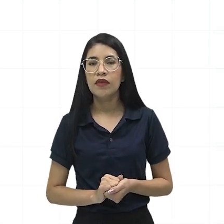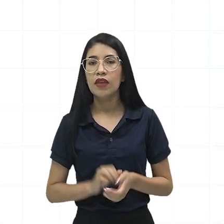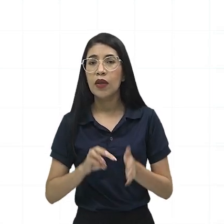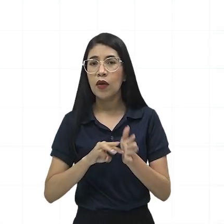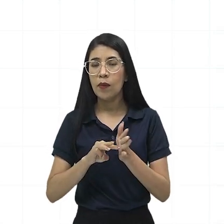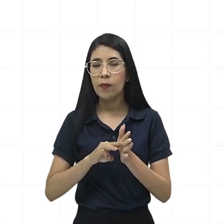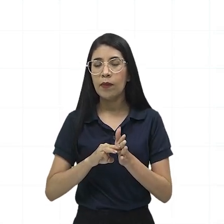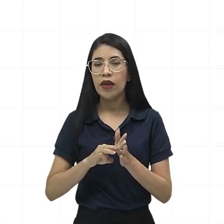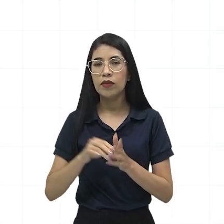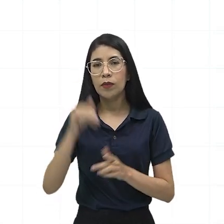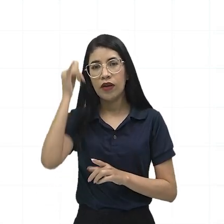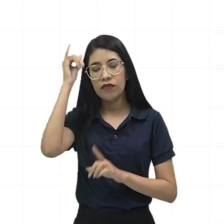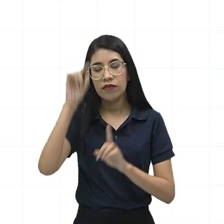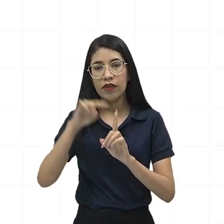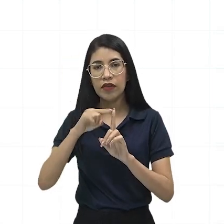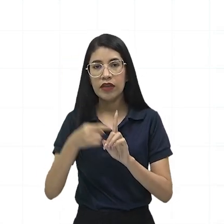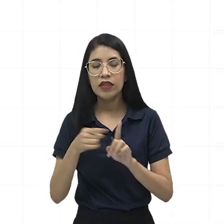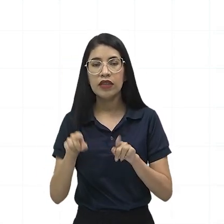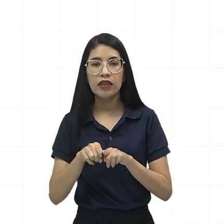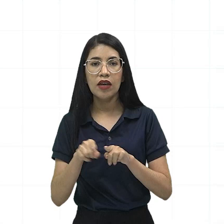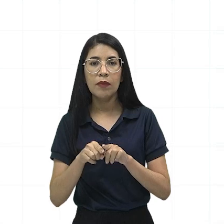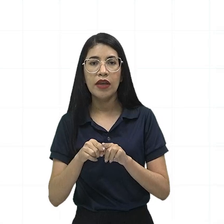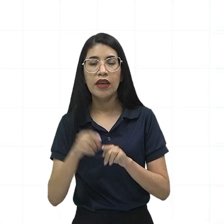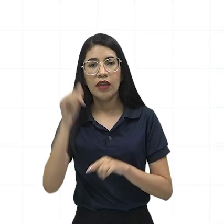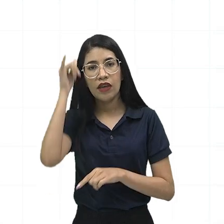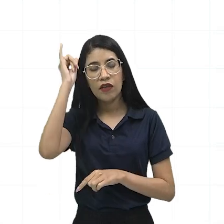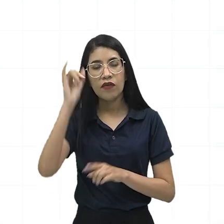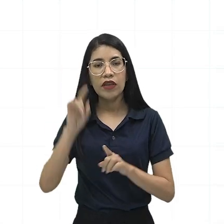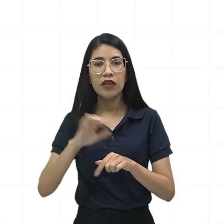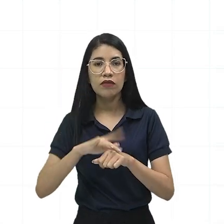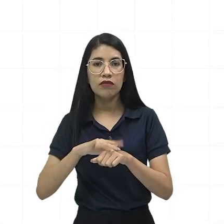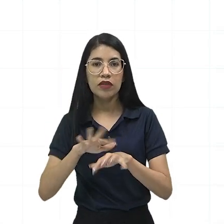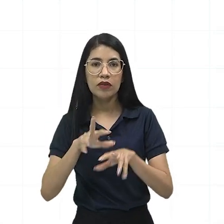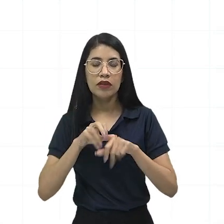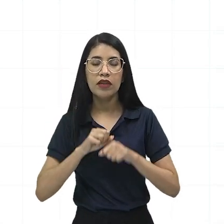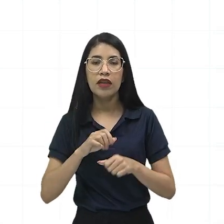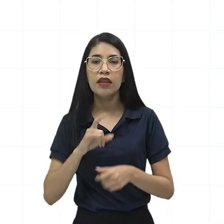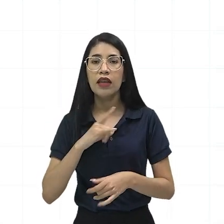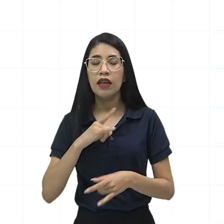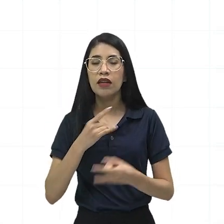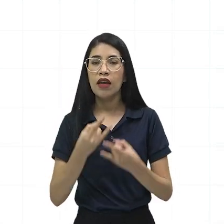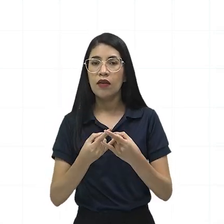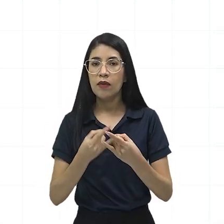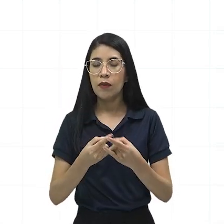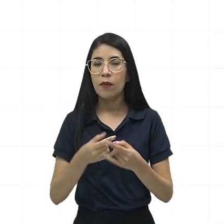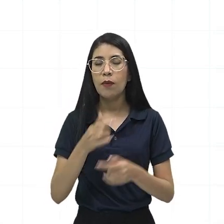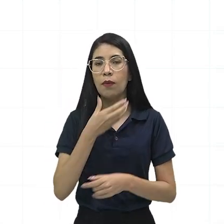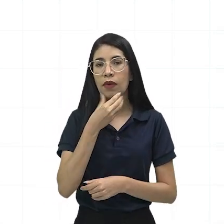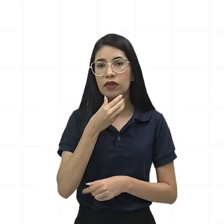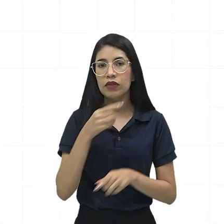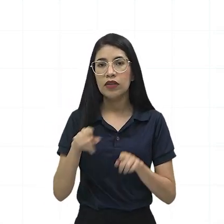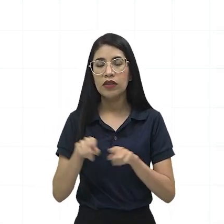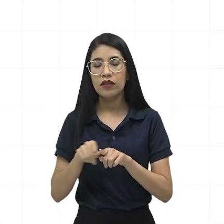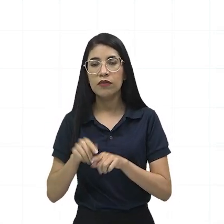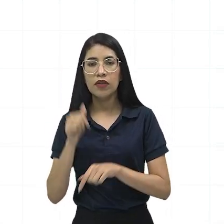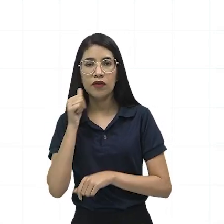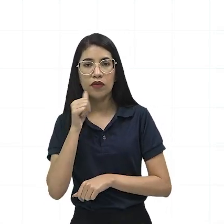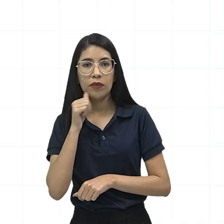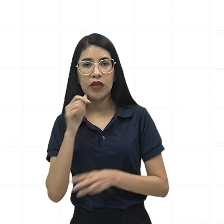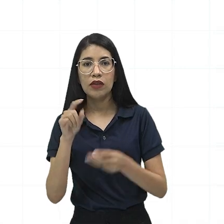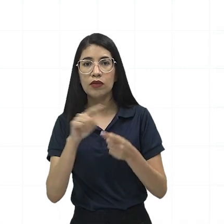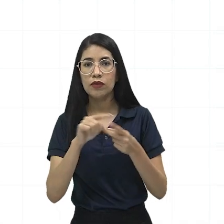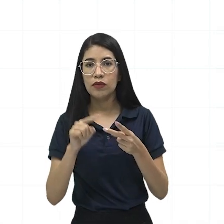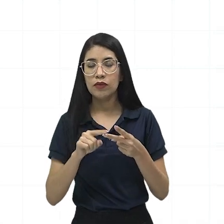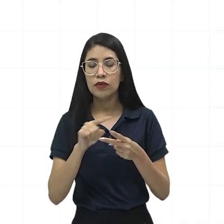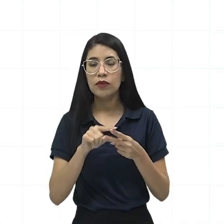disseminação das ISTs. Ele aí o preservativo masculino e o preservativo feminino, né? O masculino